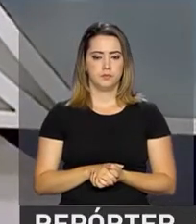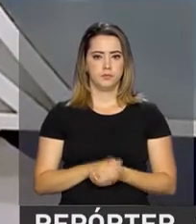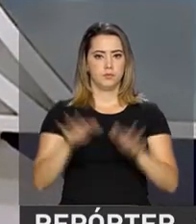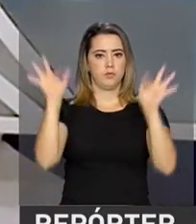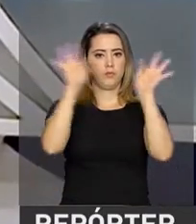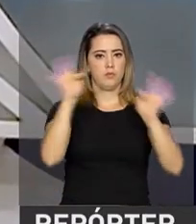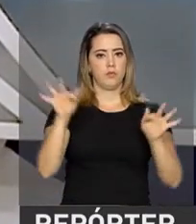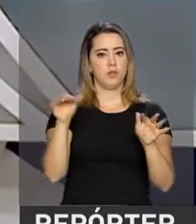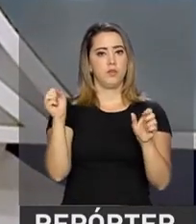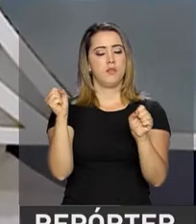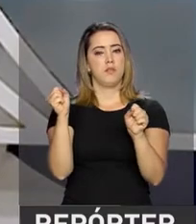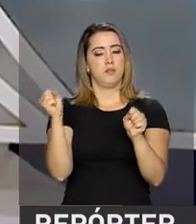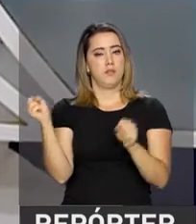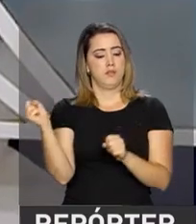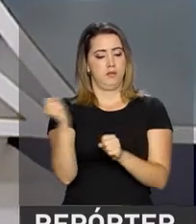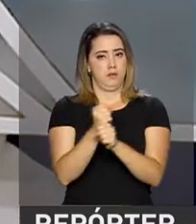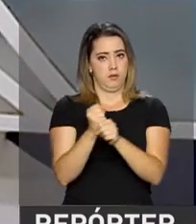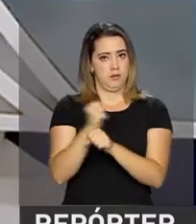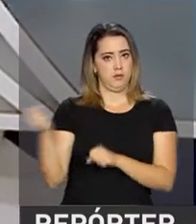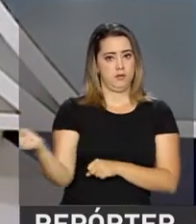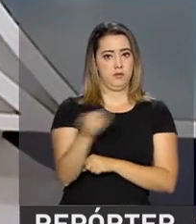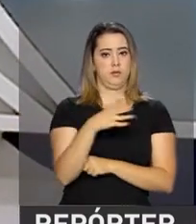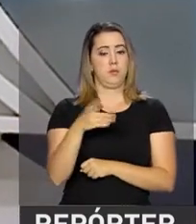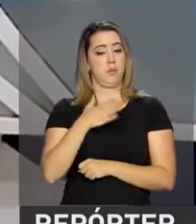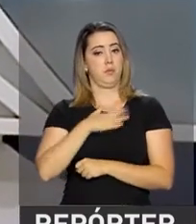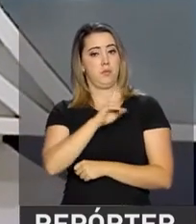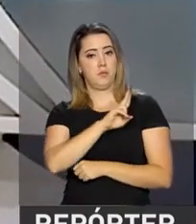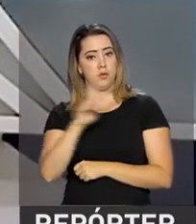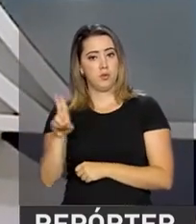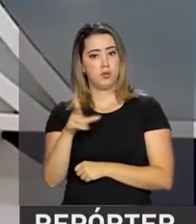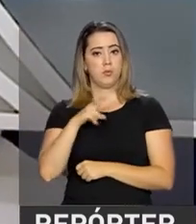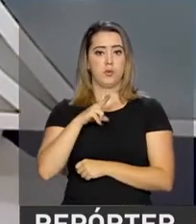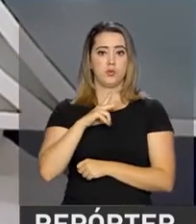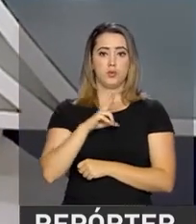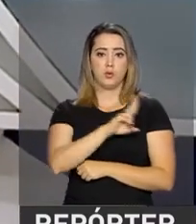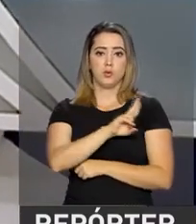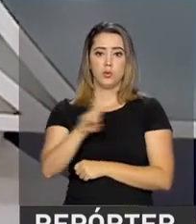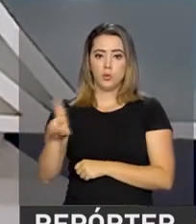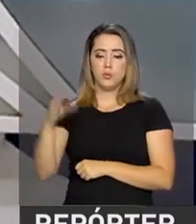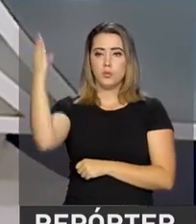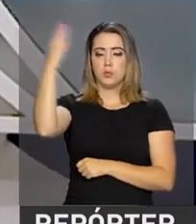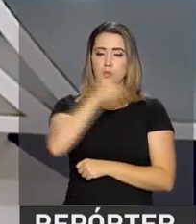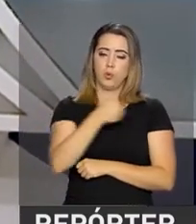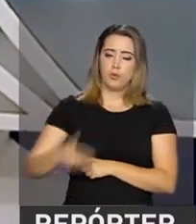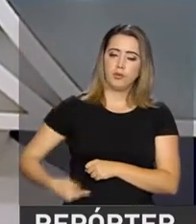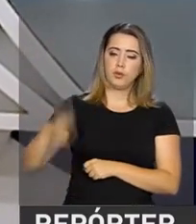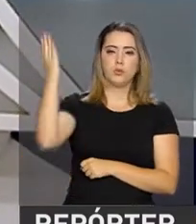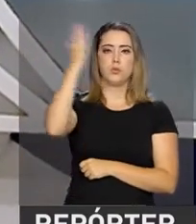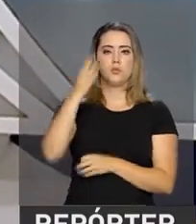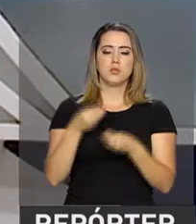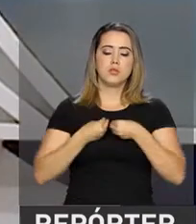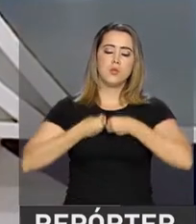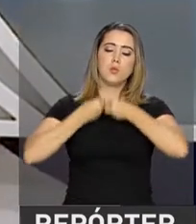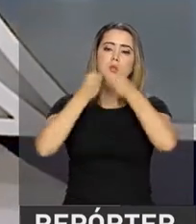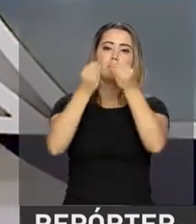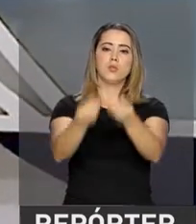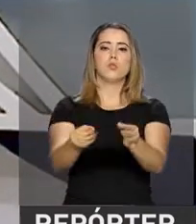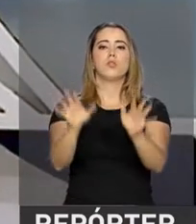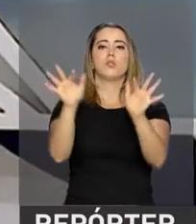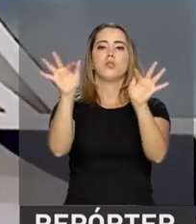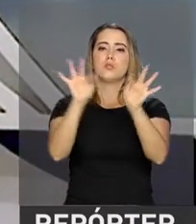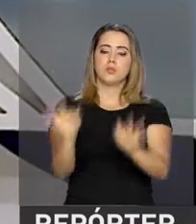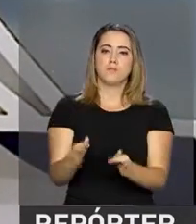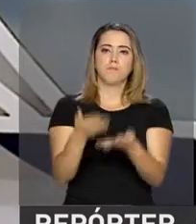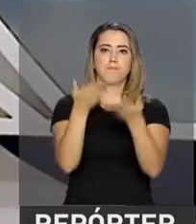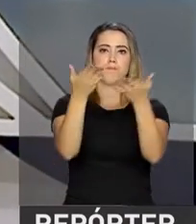Feliz ano novo. É o que, em meu nome pessoal, em nome do governo brasileiro, eu deixo estas